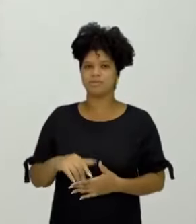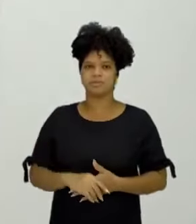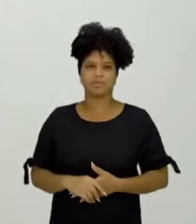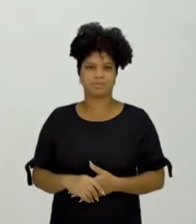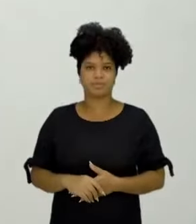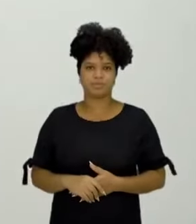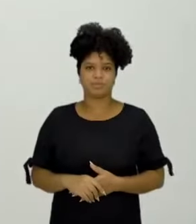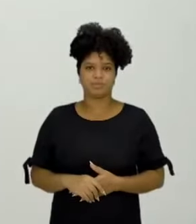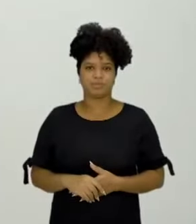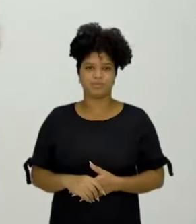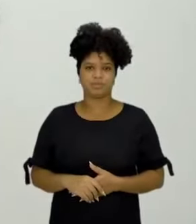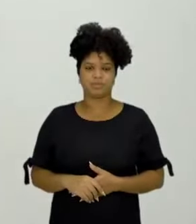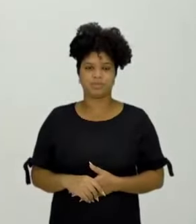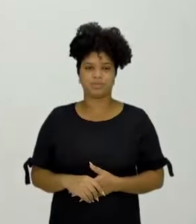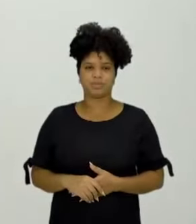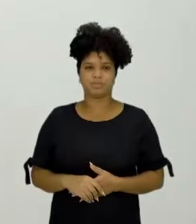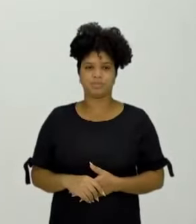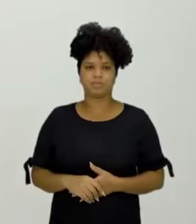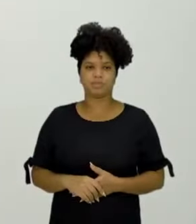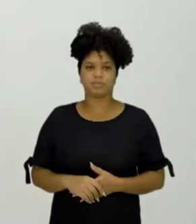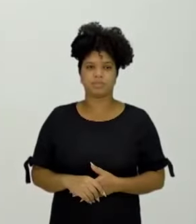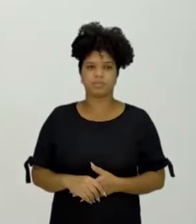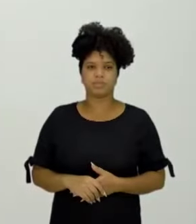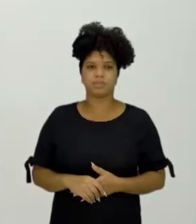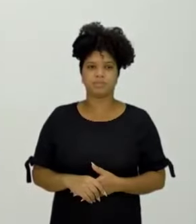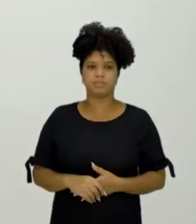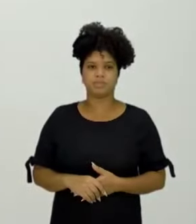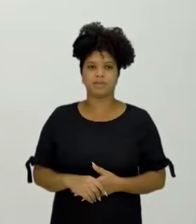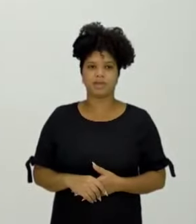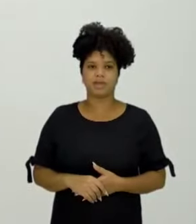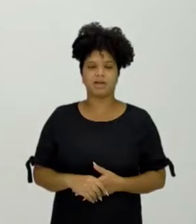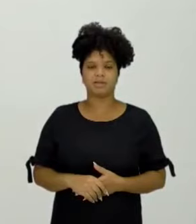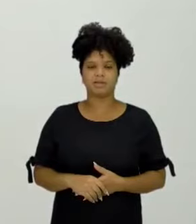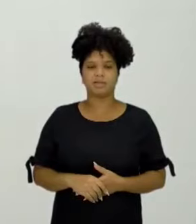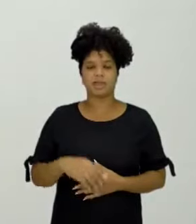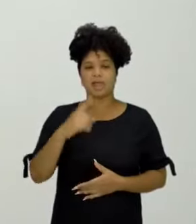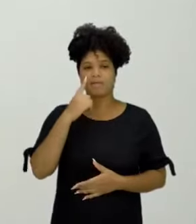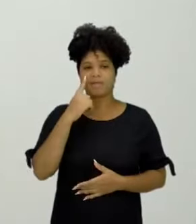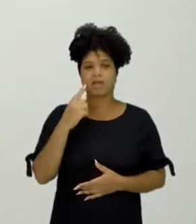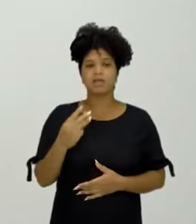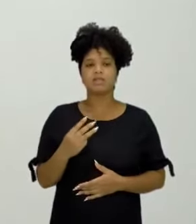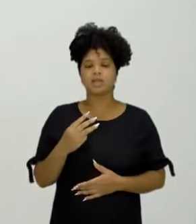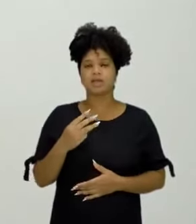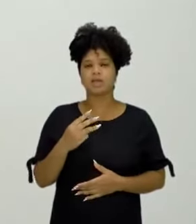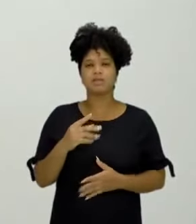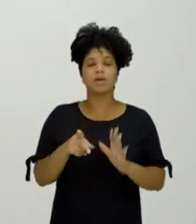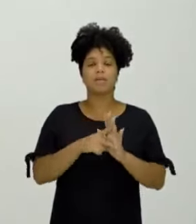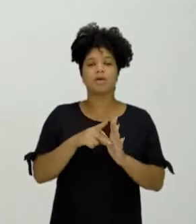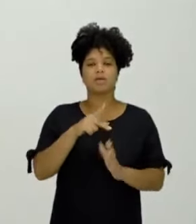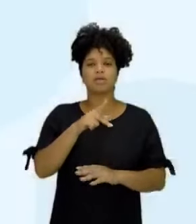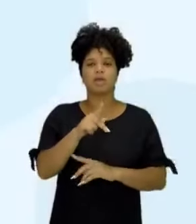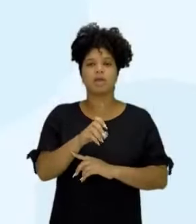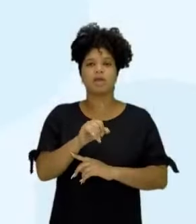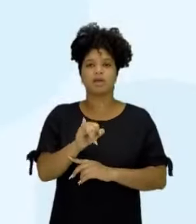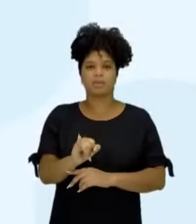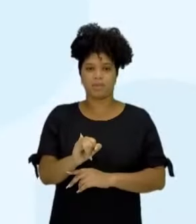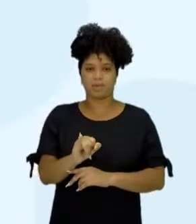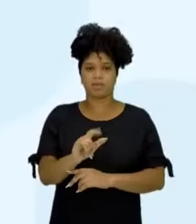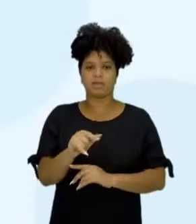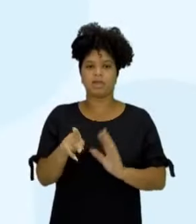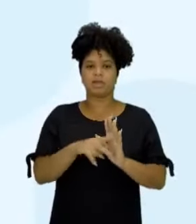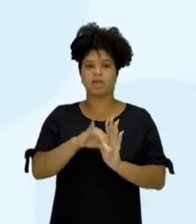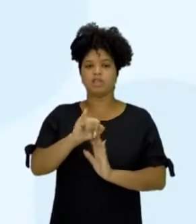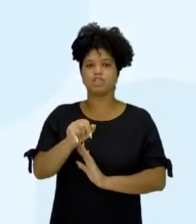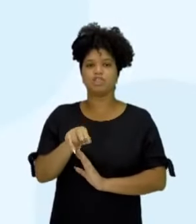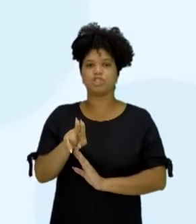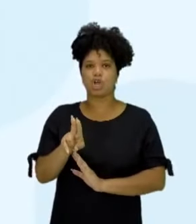Aqui, olha, galera, algum comentário aí? Não, por enquanto não. Das tem teacher, o pessoal lá da PEI, da Dr. Domingo de Magalhães de Jaú assistindo